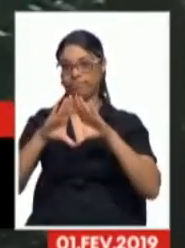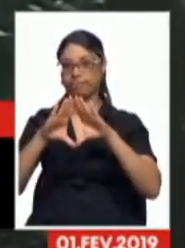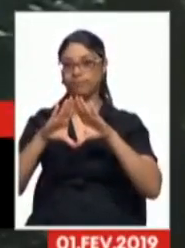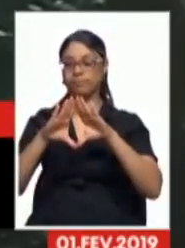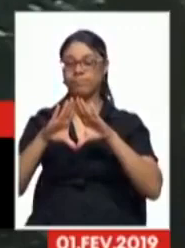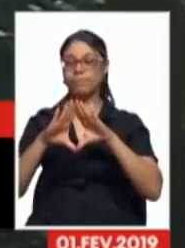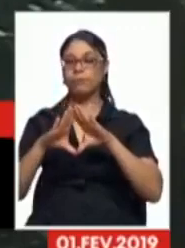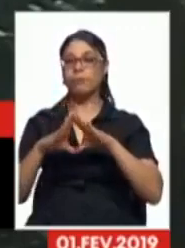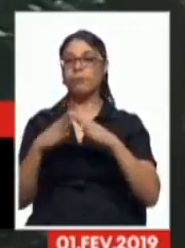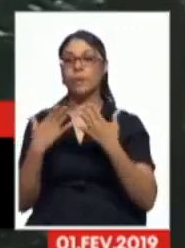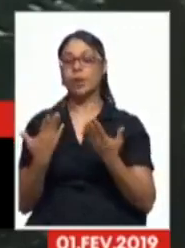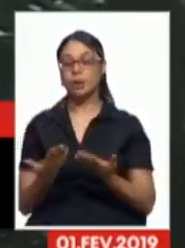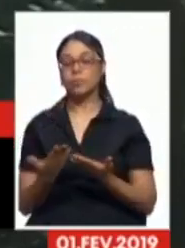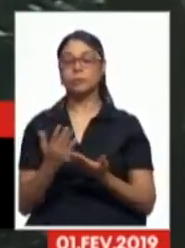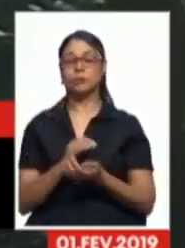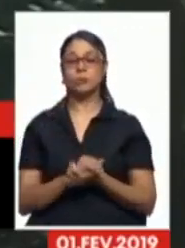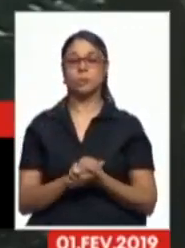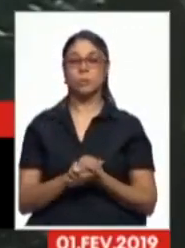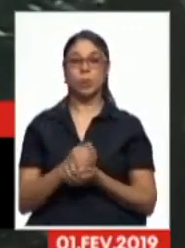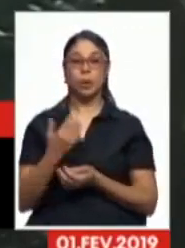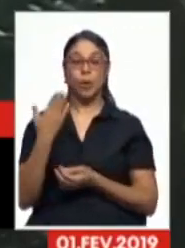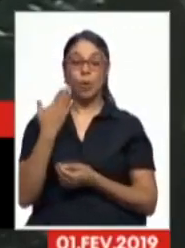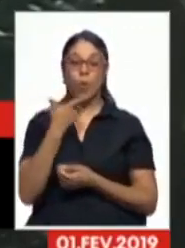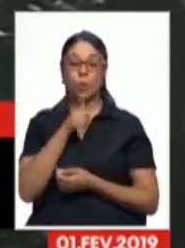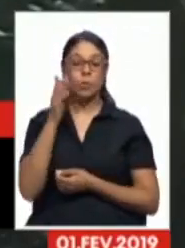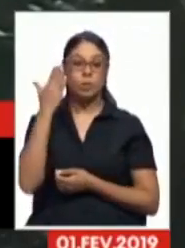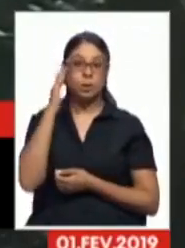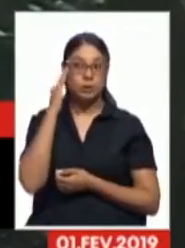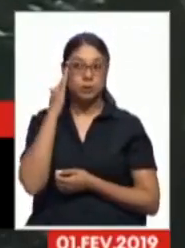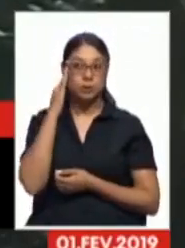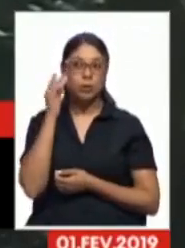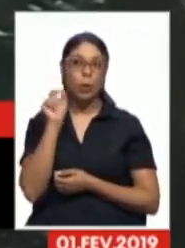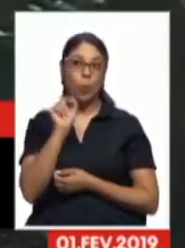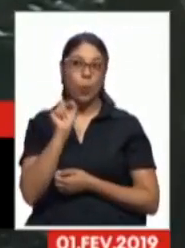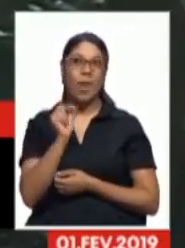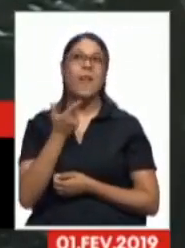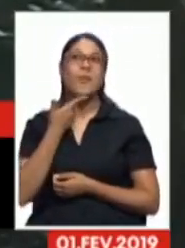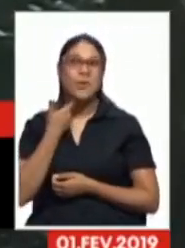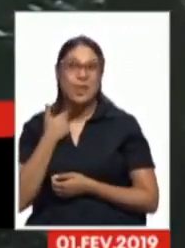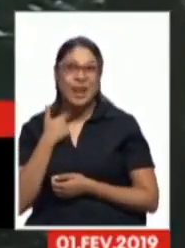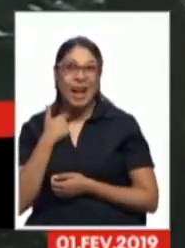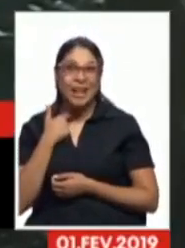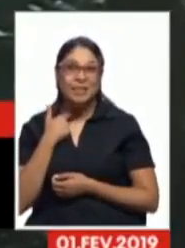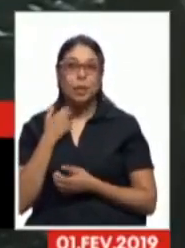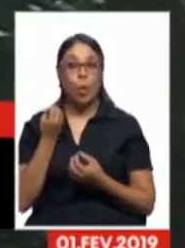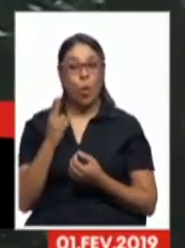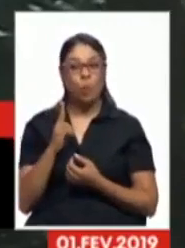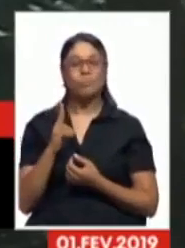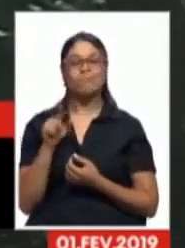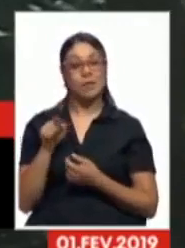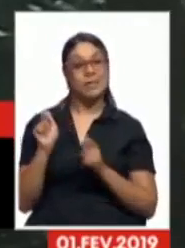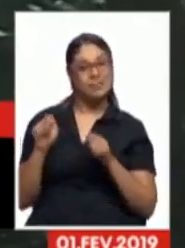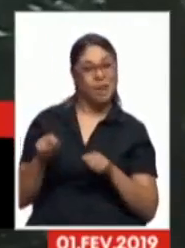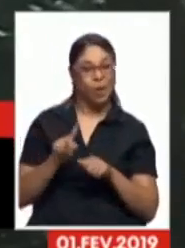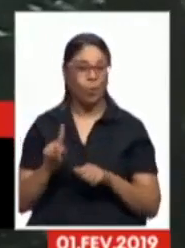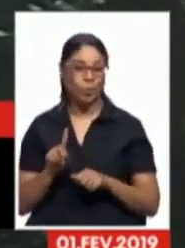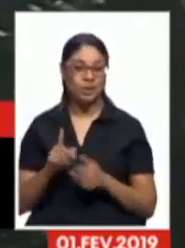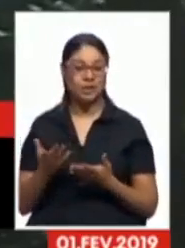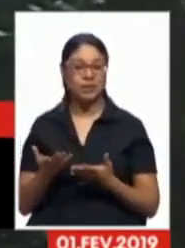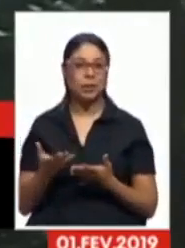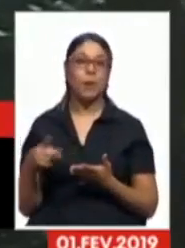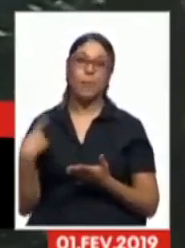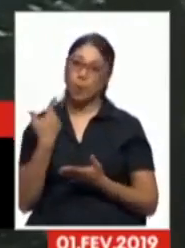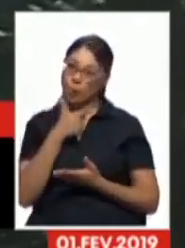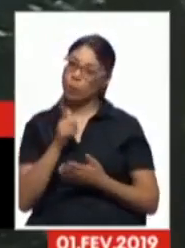Dialogando para distinguir o que é desejável daquilo que é possível, para podermos avançar